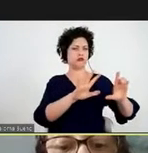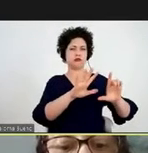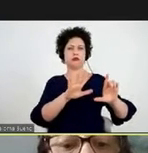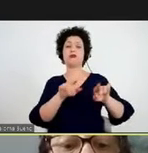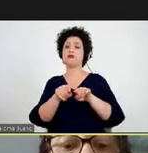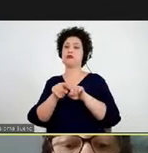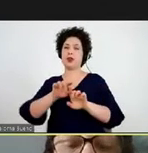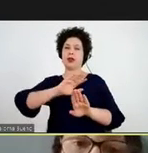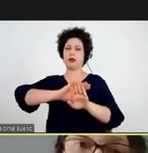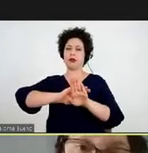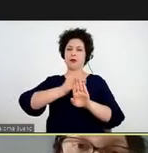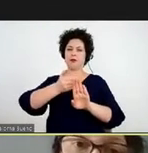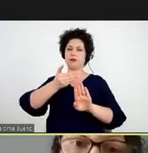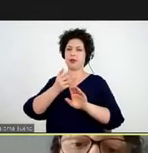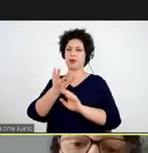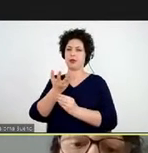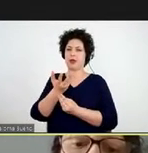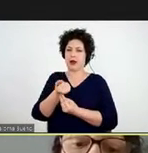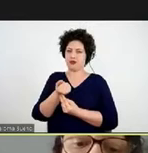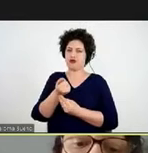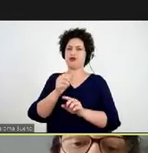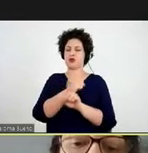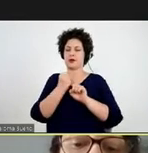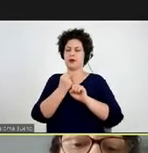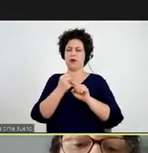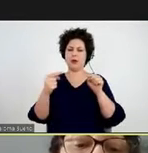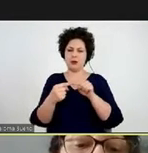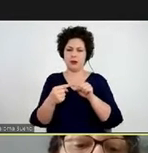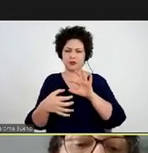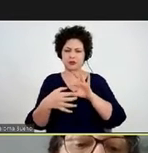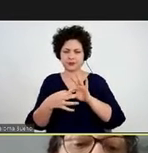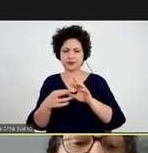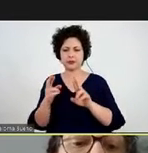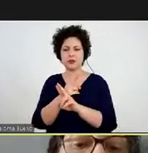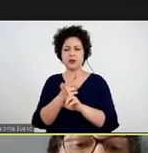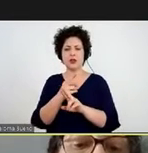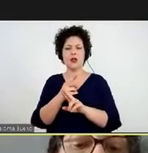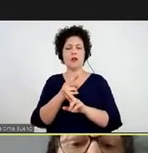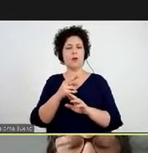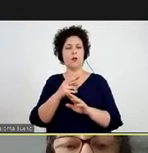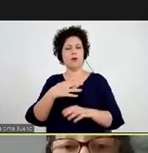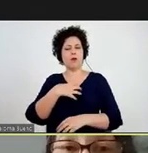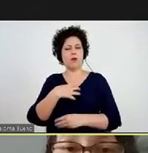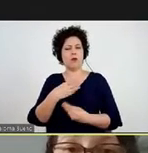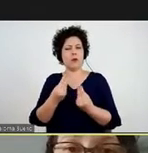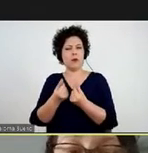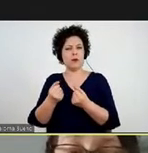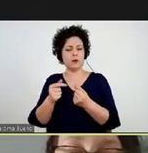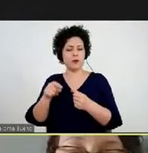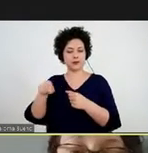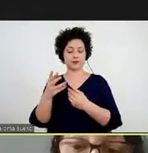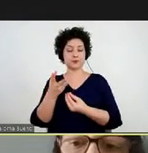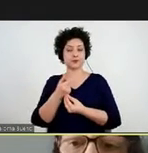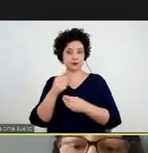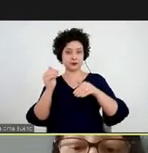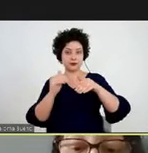sociedade se constroem nessa relação, e qual, então, seria a produção de sentido posta em jogo no acervo de arte da